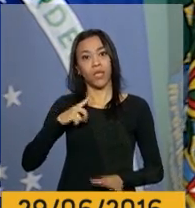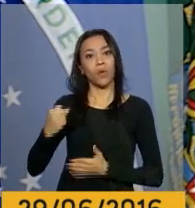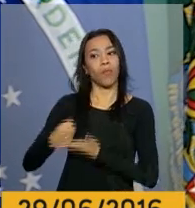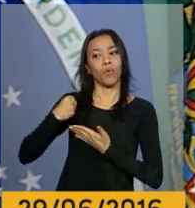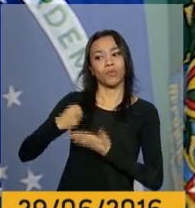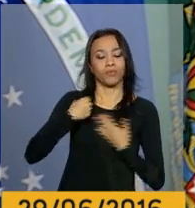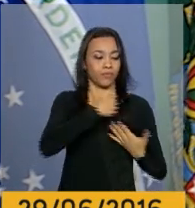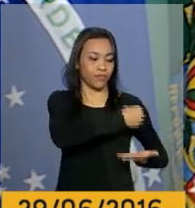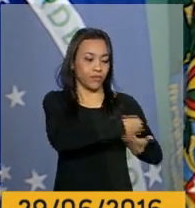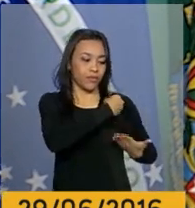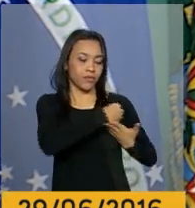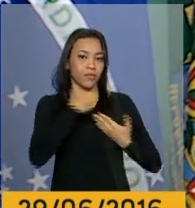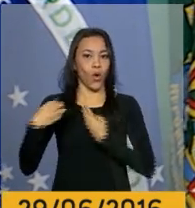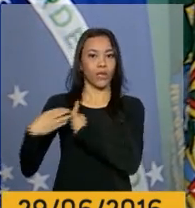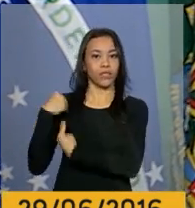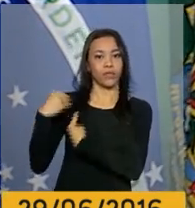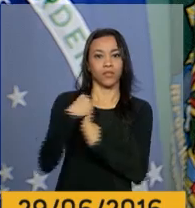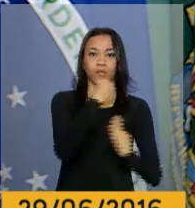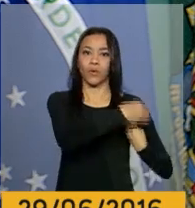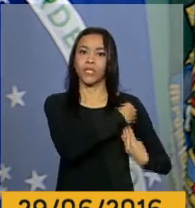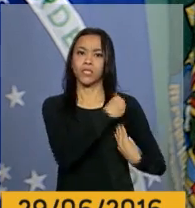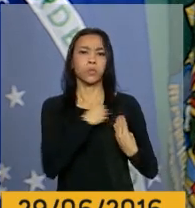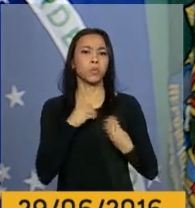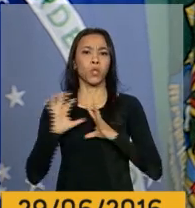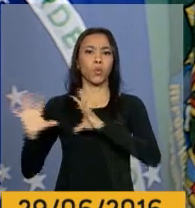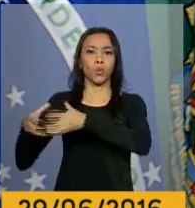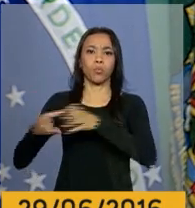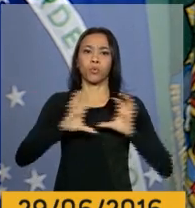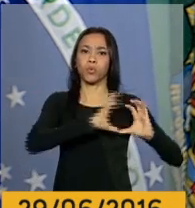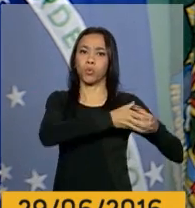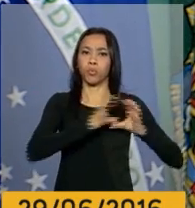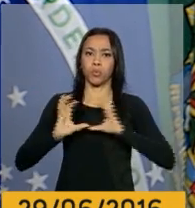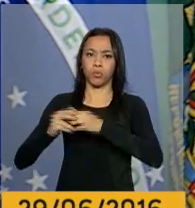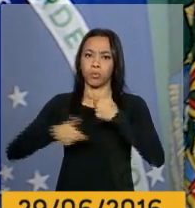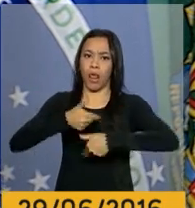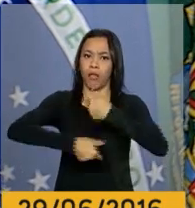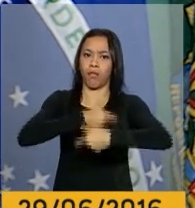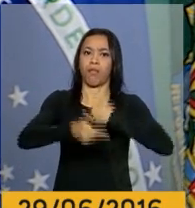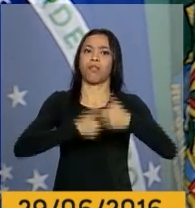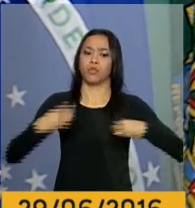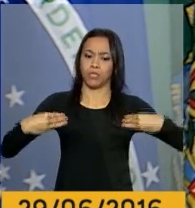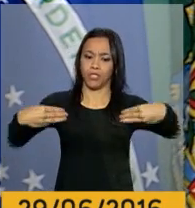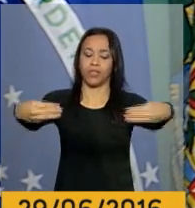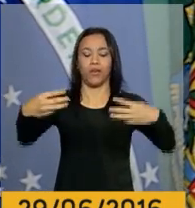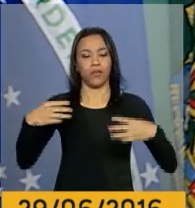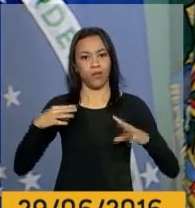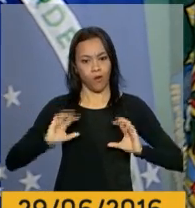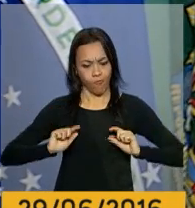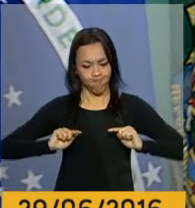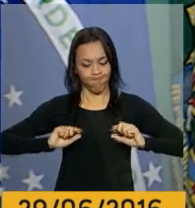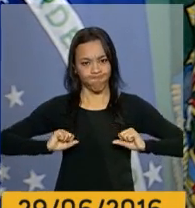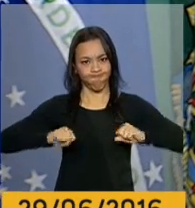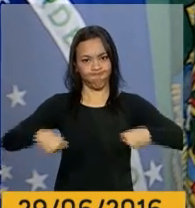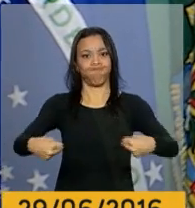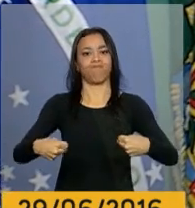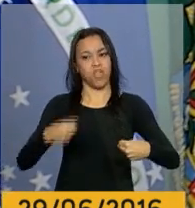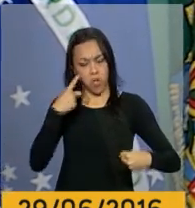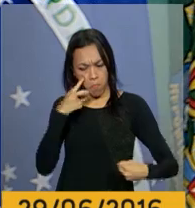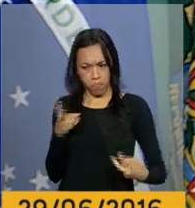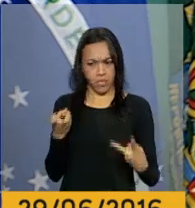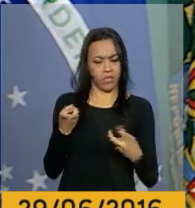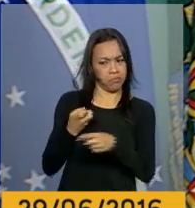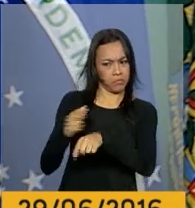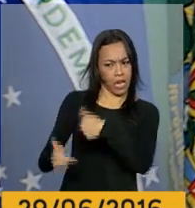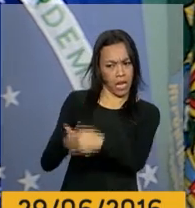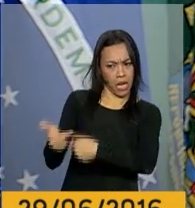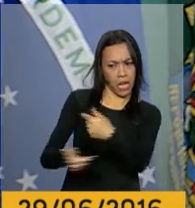a compreensão de uma equipe ministerial muito dedicada. Eu vejo as pessoas trabalhando